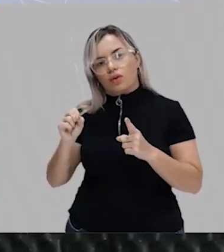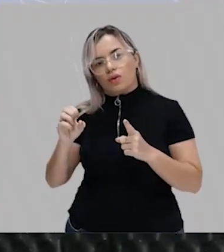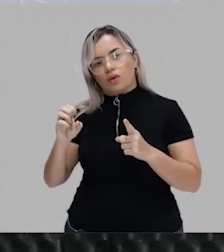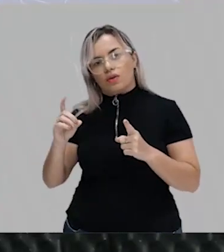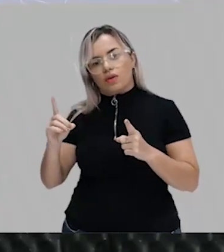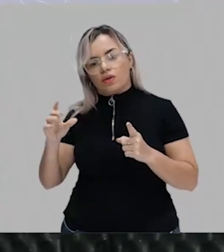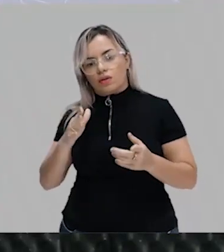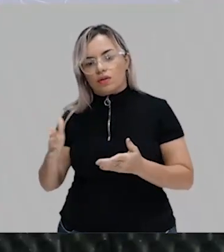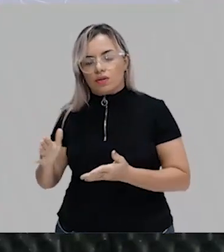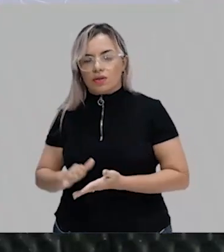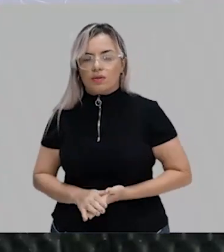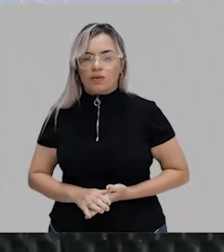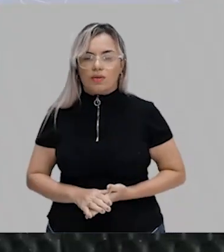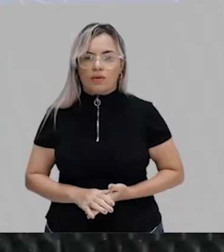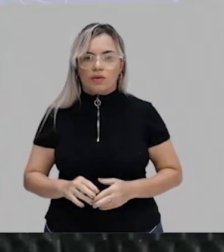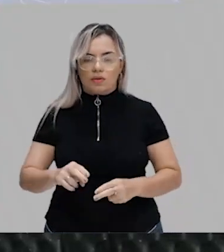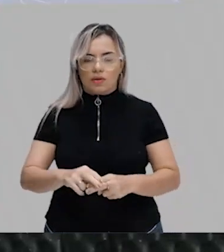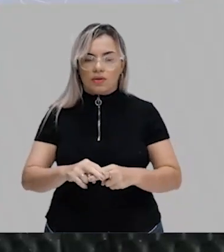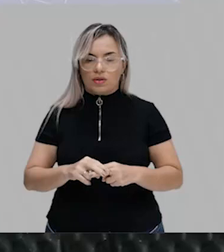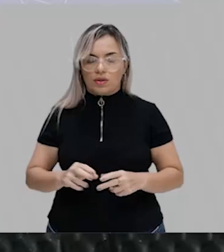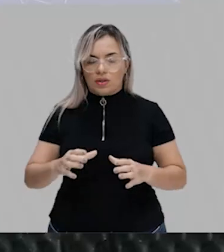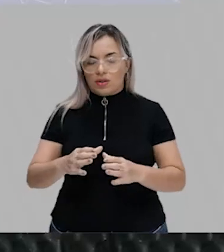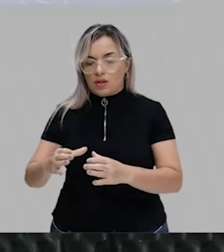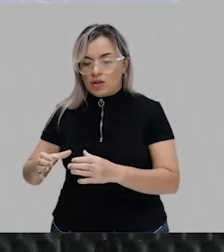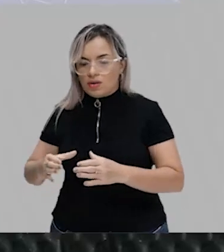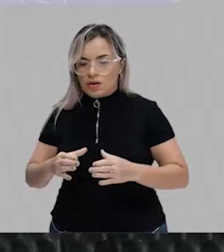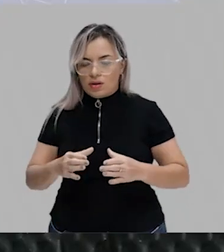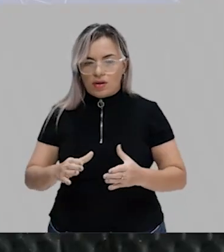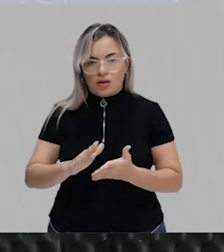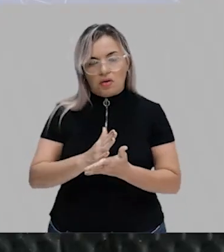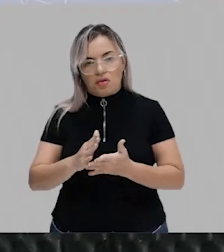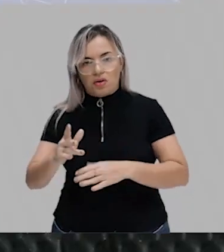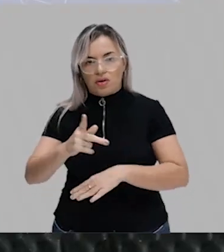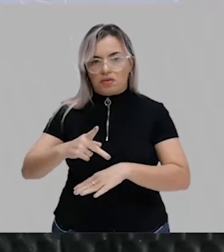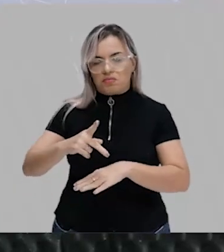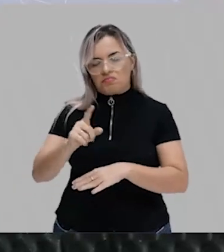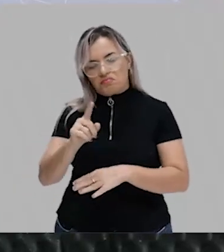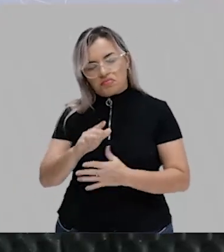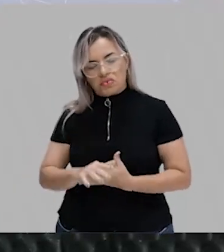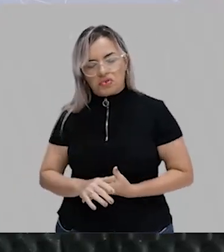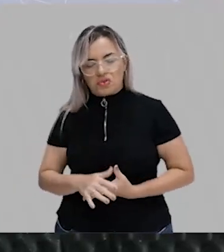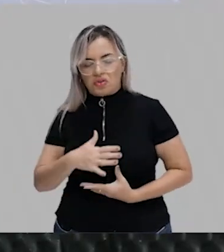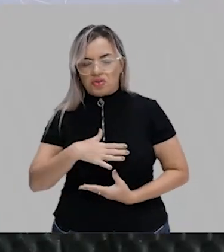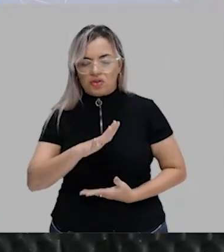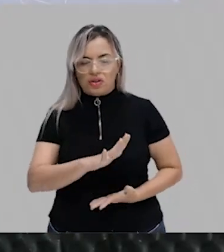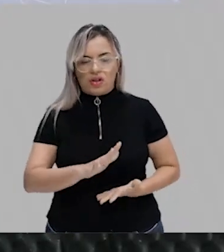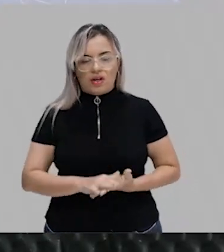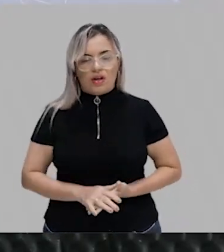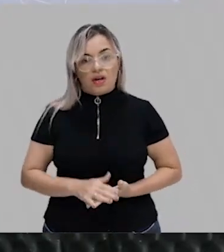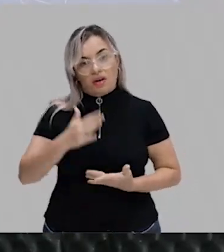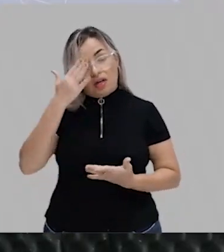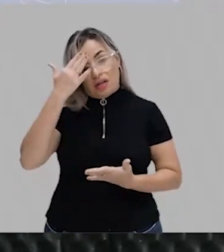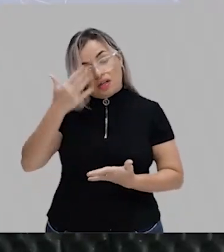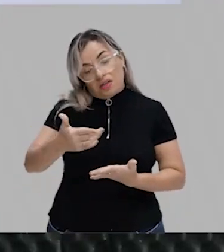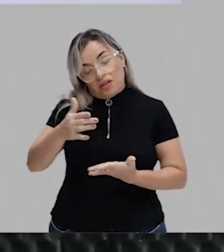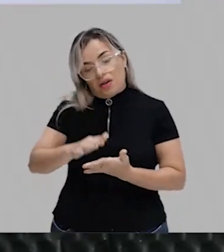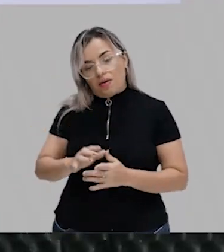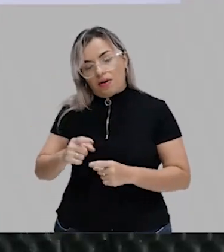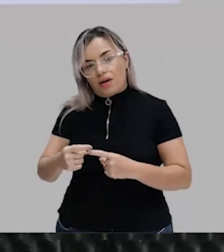dos lugares, eles não são bem vistos. É uma crendice, mas é uma coisa que a língua nos coloca,